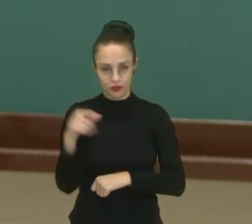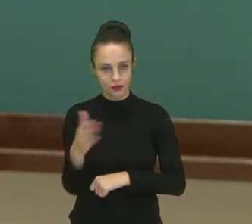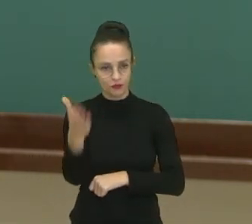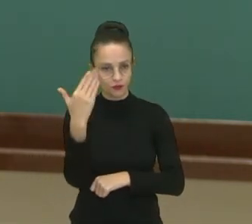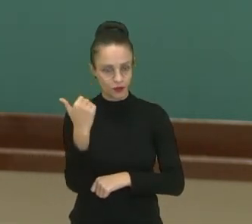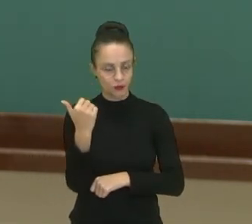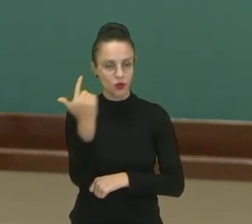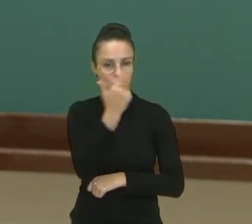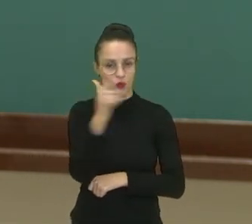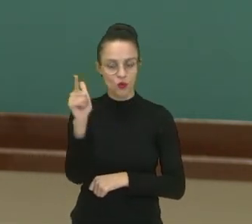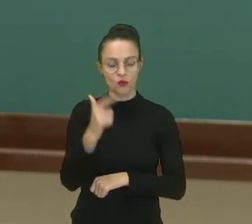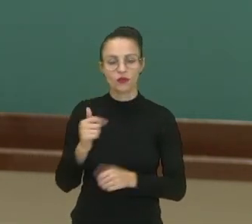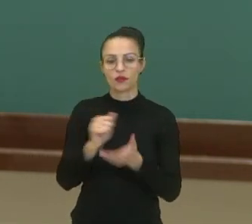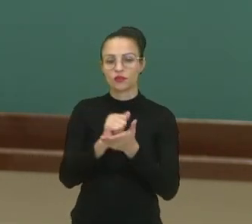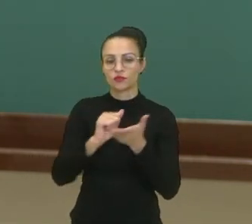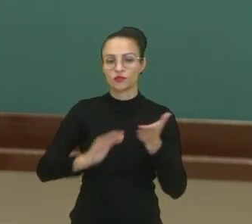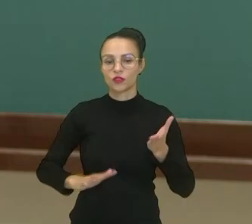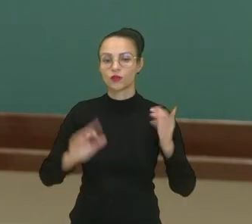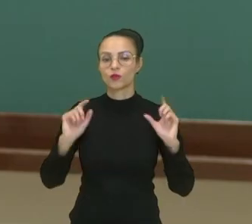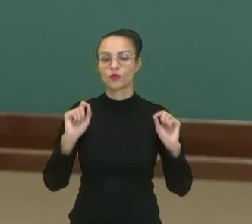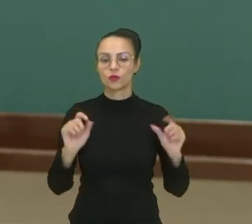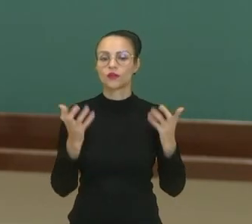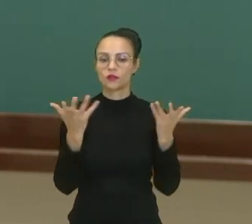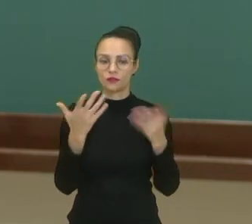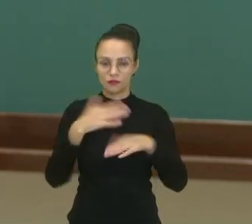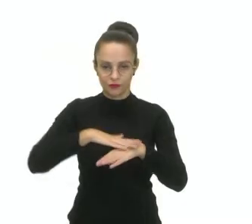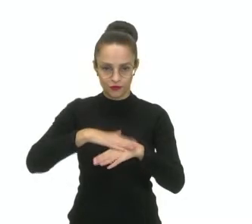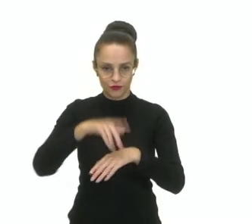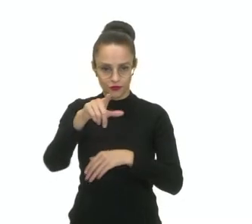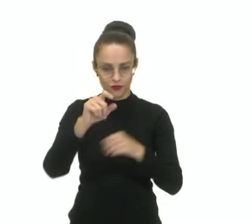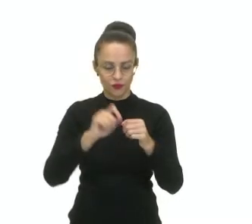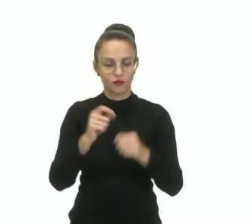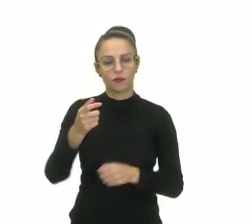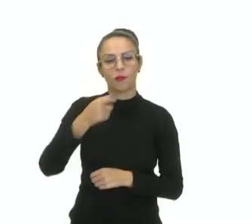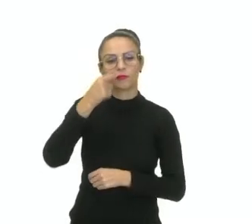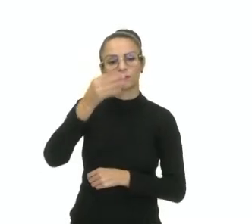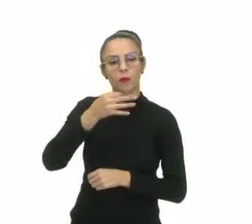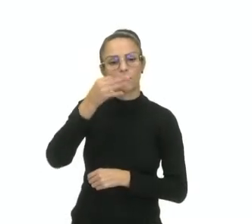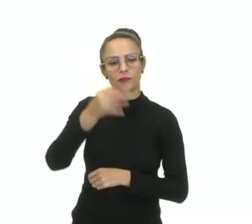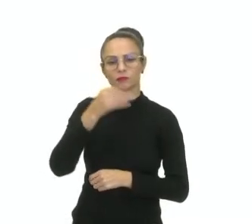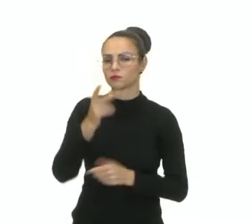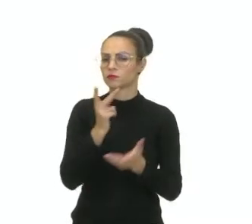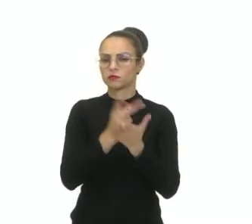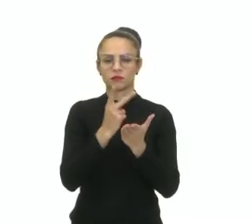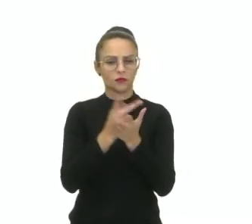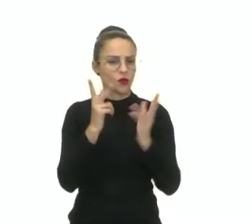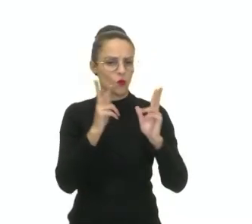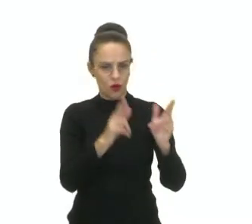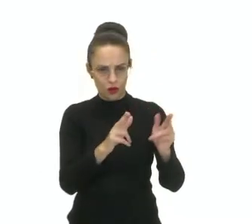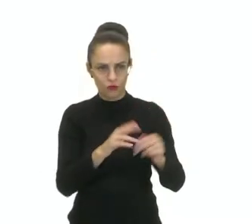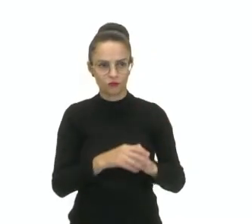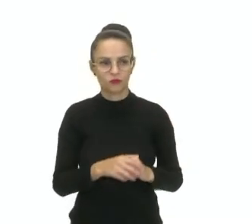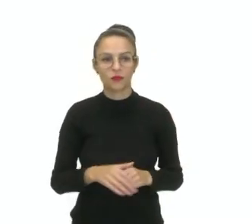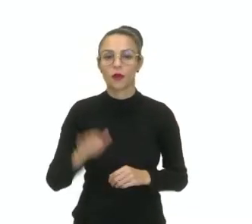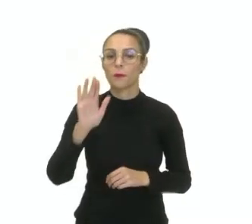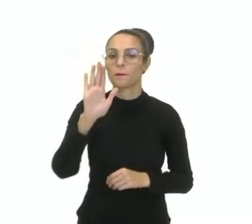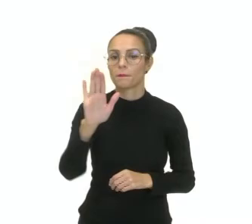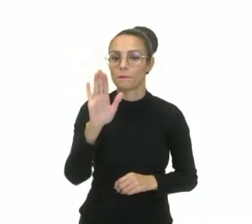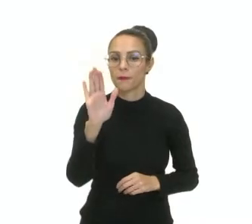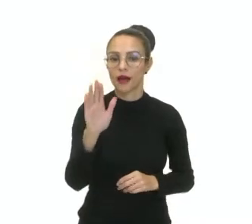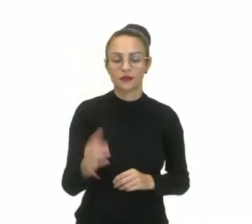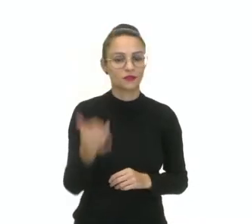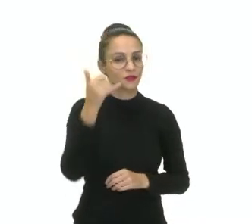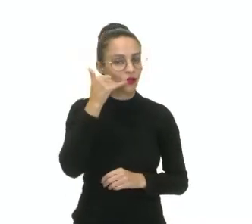uma outra atividade. O que eu quero? O chiclete continua o mesmo, né? Mas o